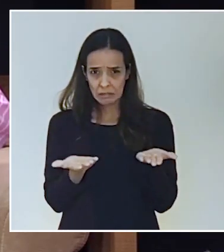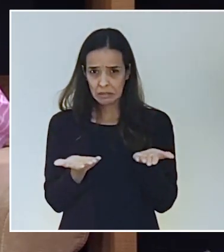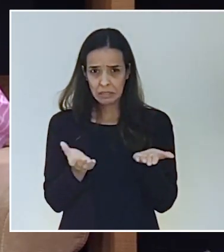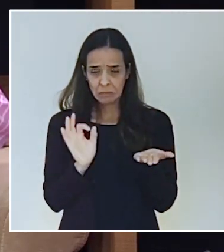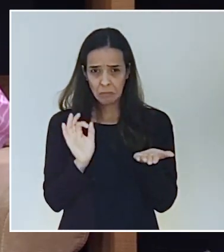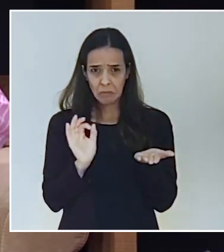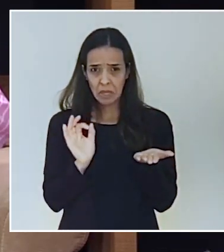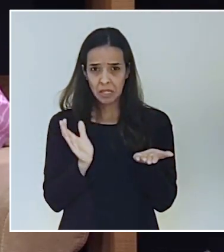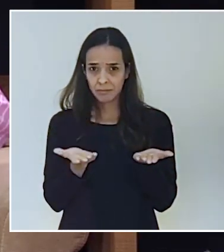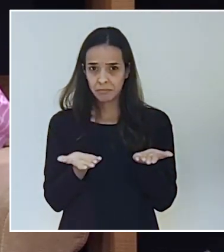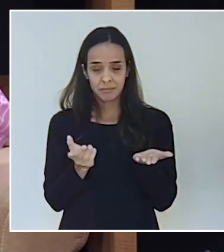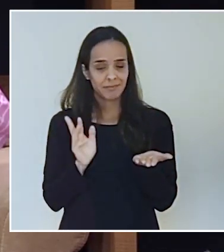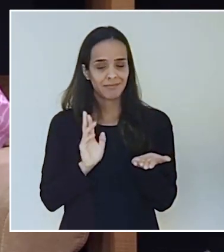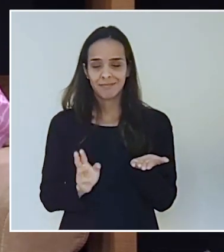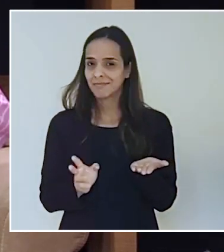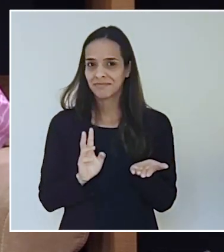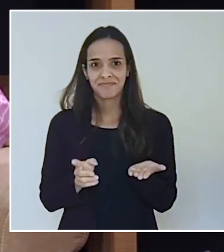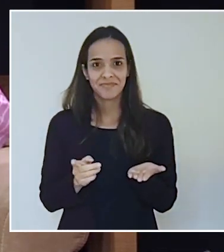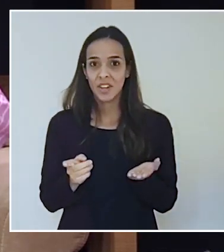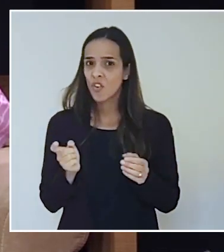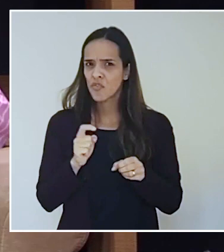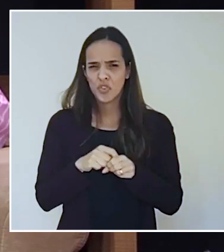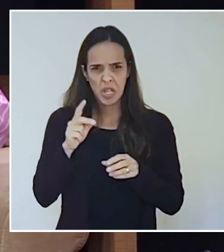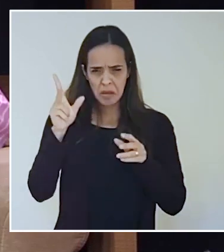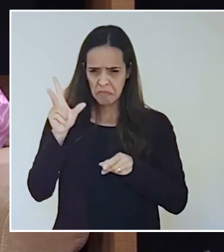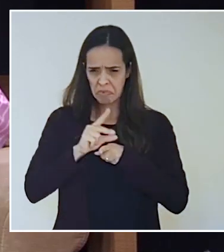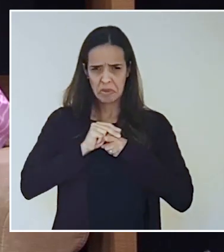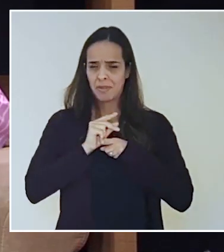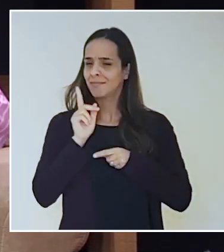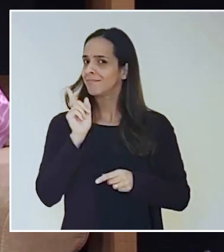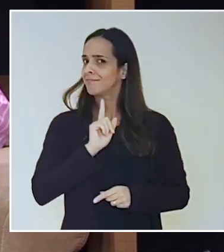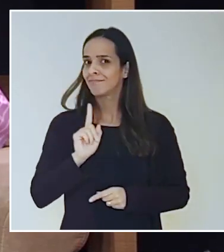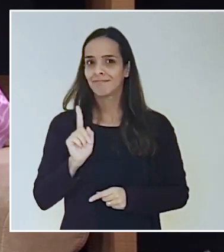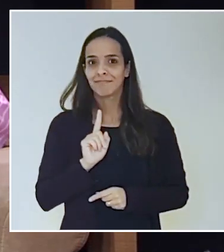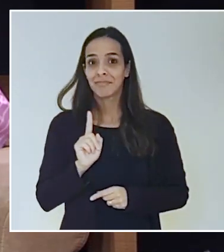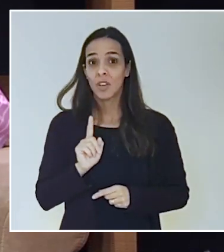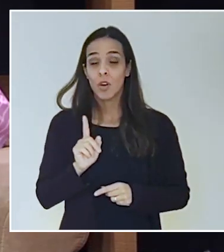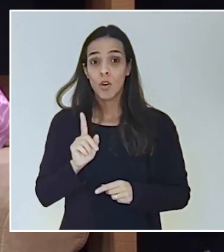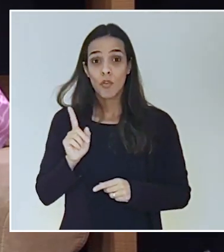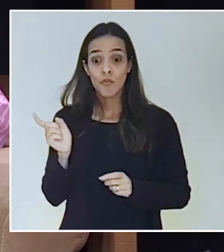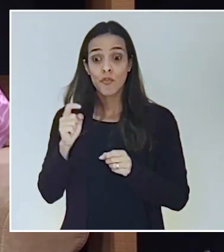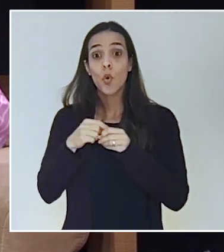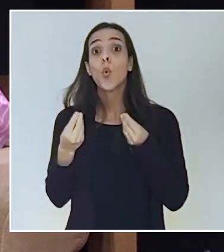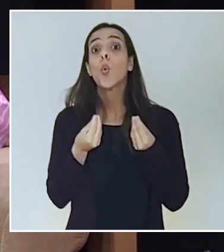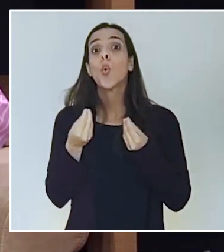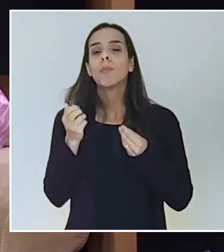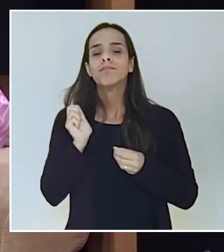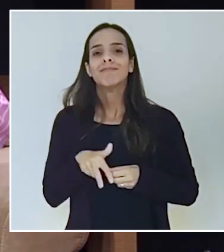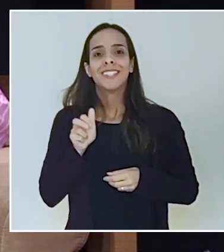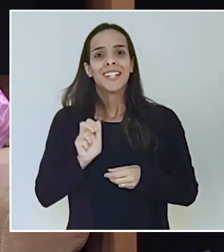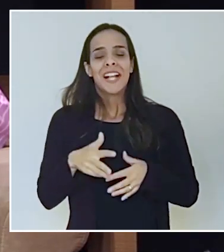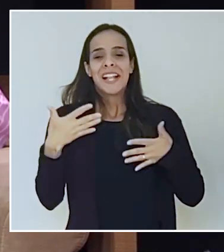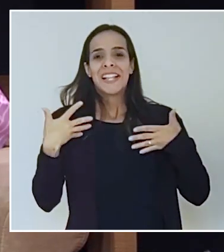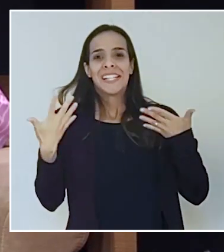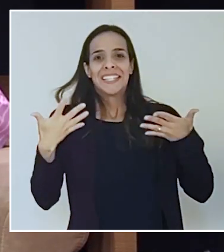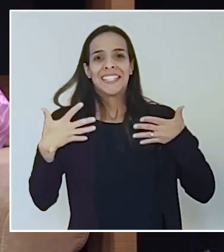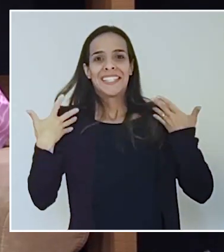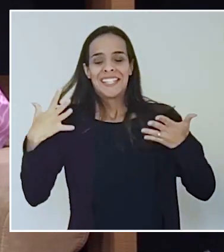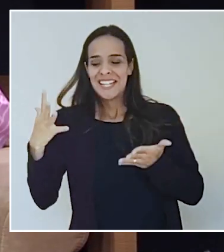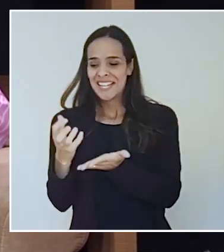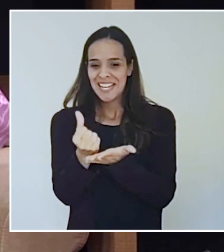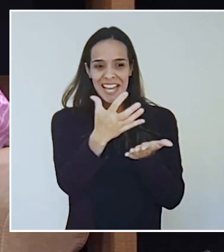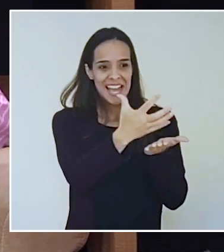derrotado, voltará com júbilo trazendo os seus feixes. Semeia no seu deserto.